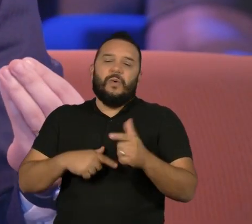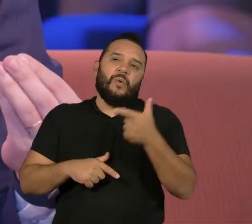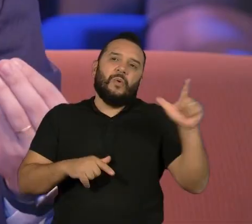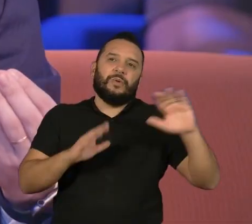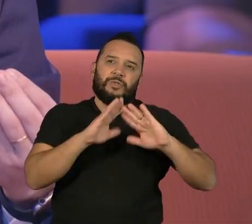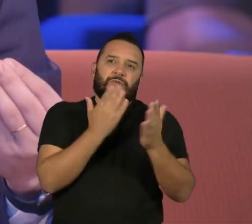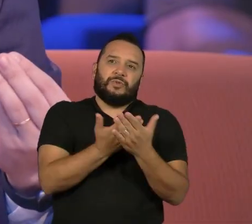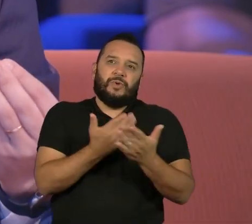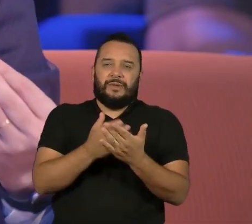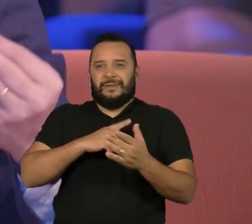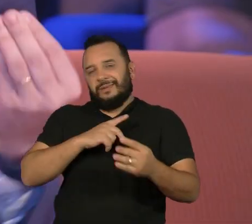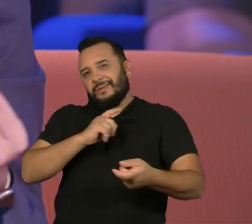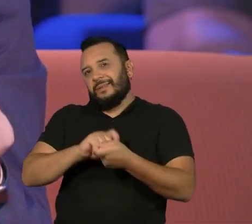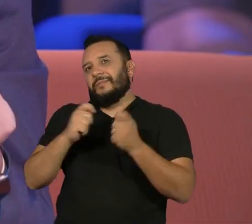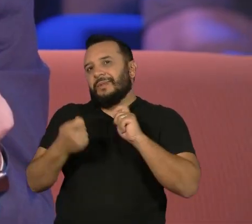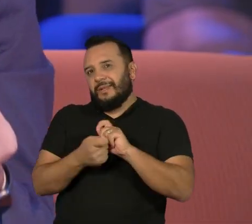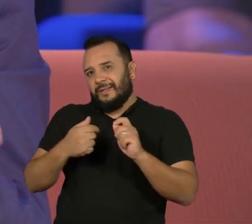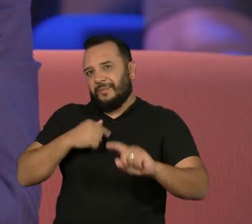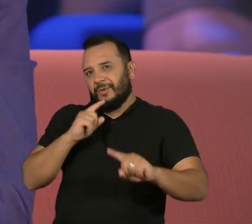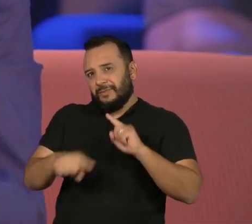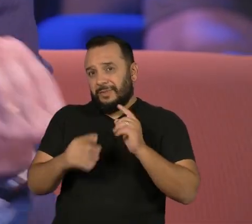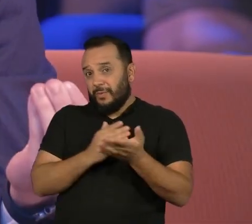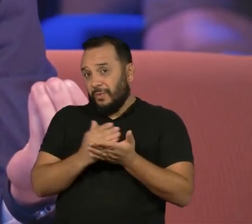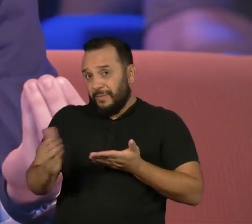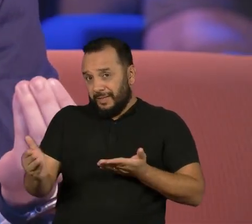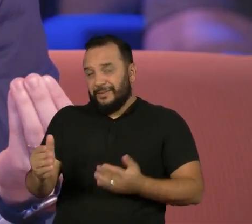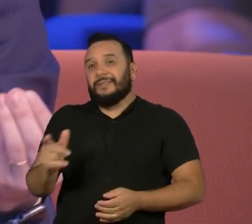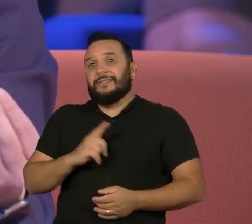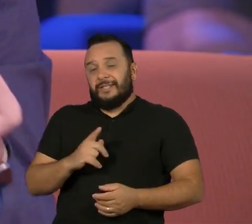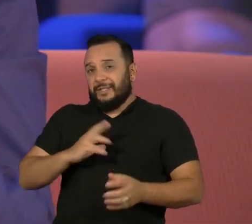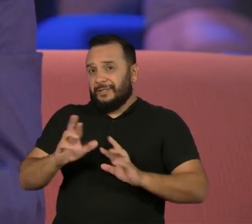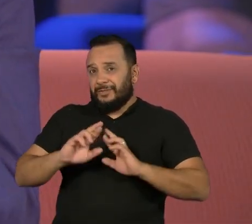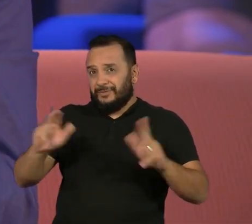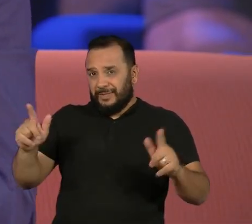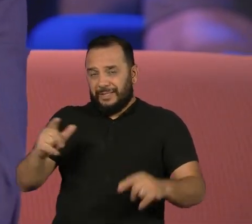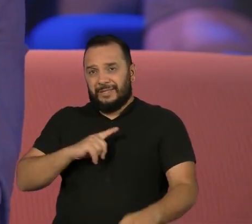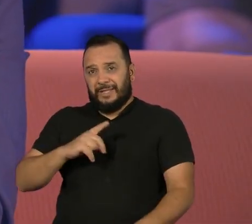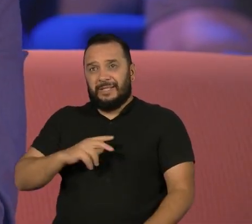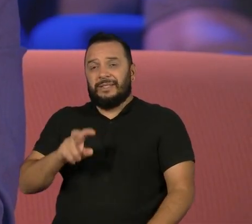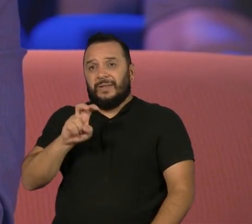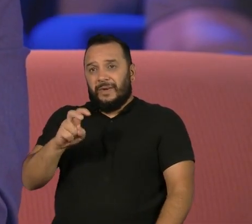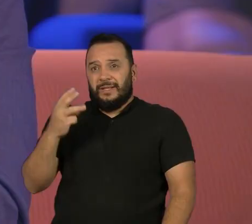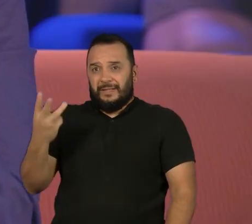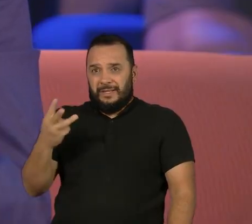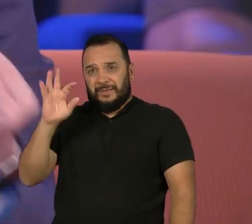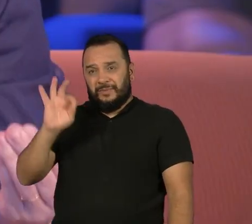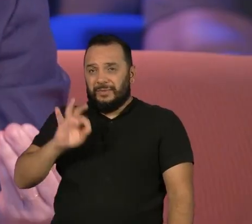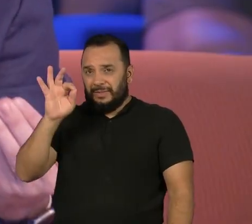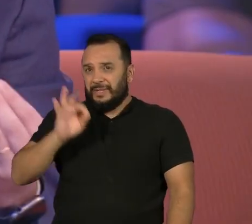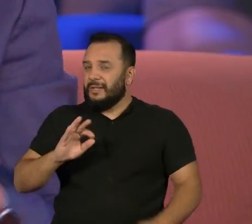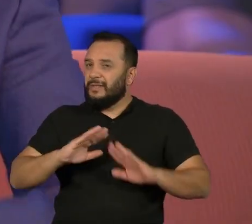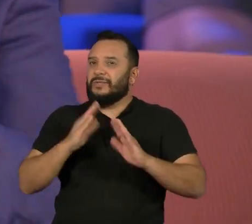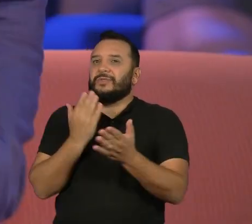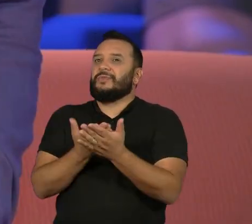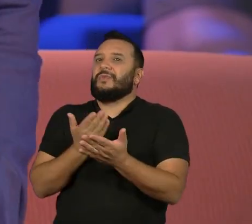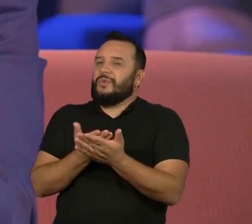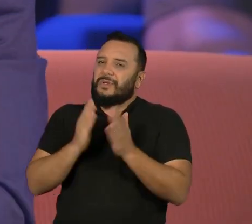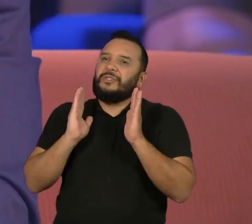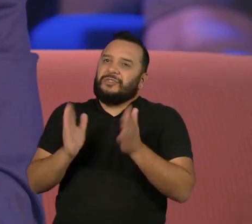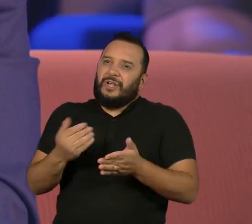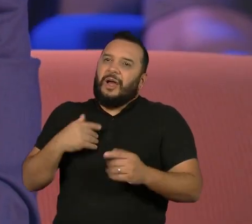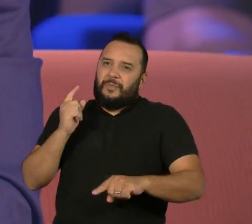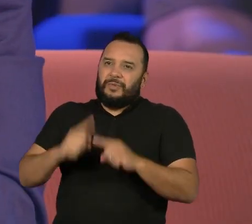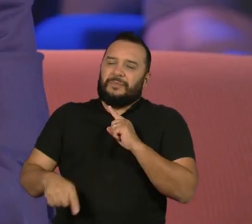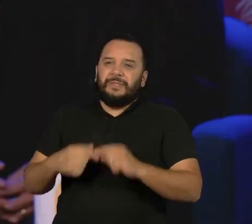se adequando à proibição no início e tivemos uma diferença de 53% nas escolas que já estavam proibindo o